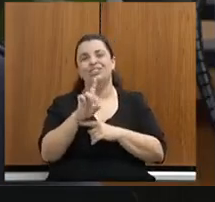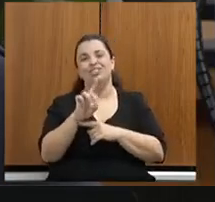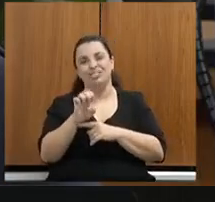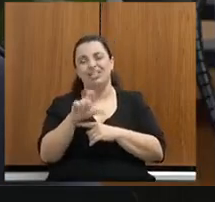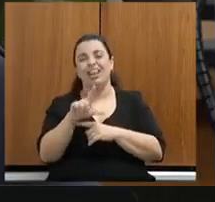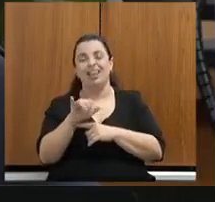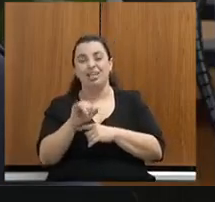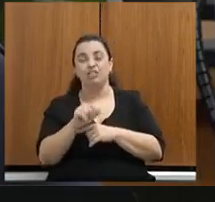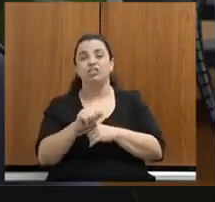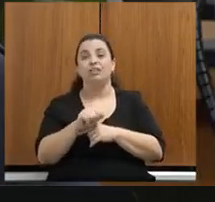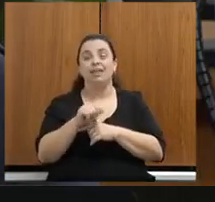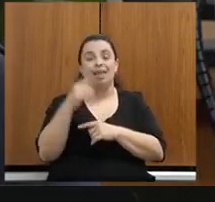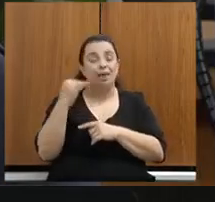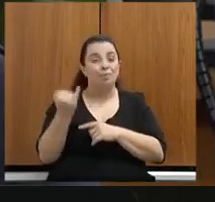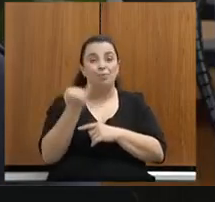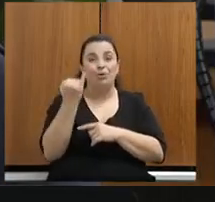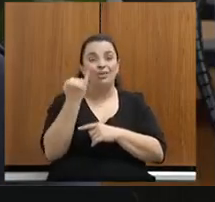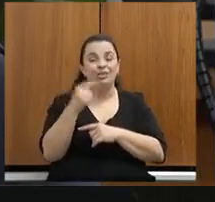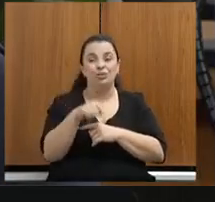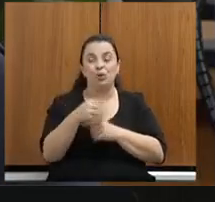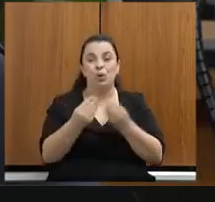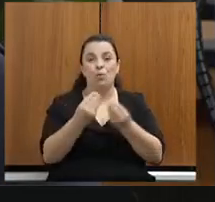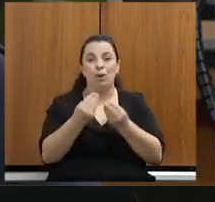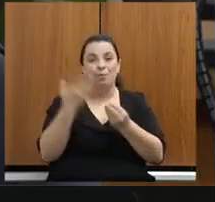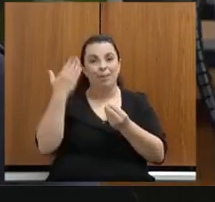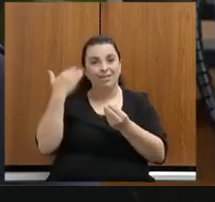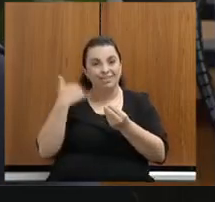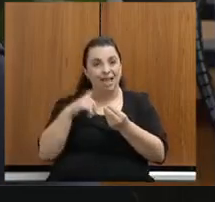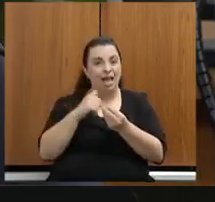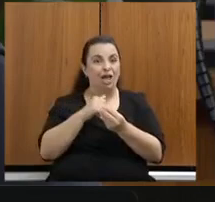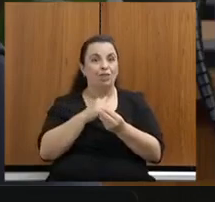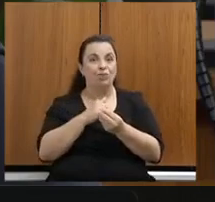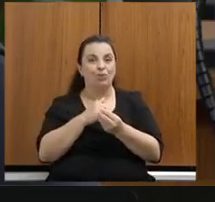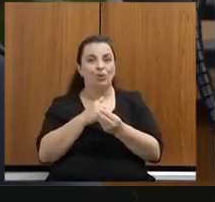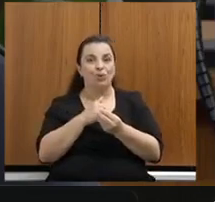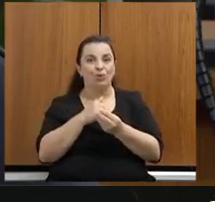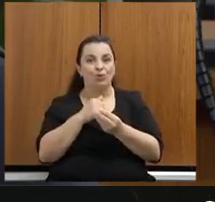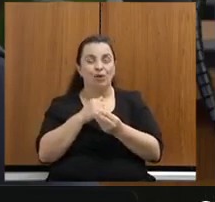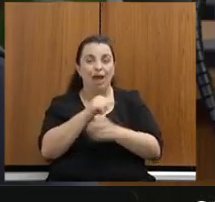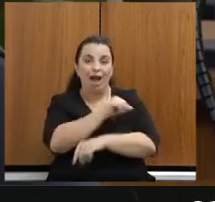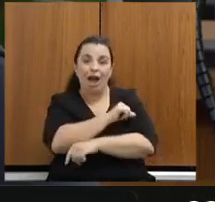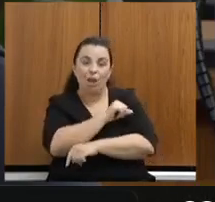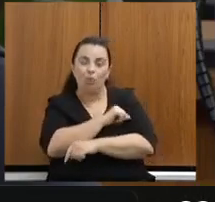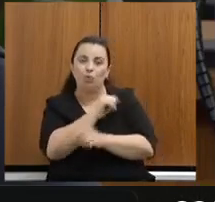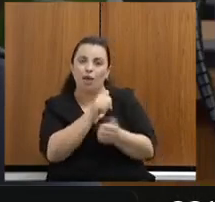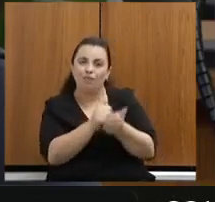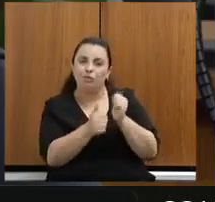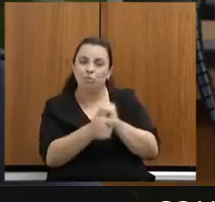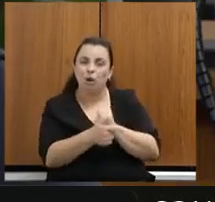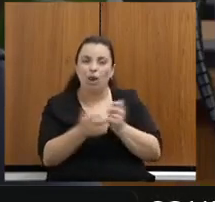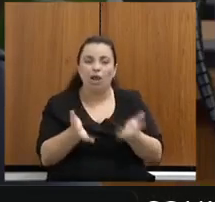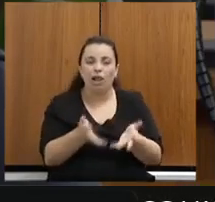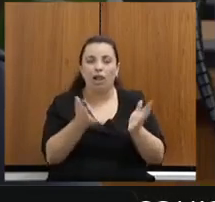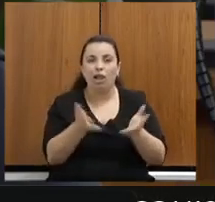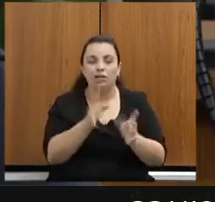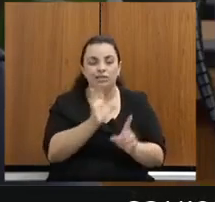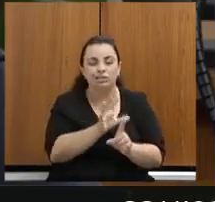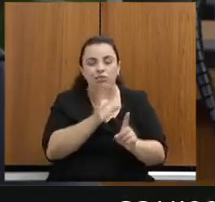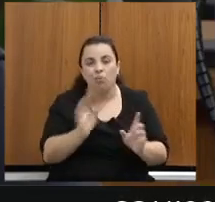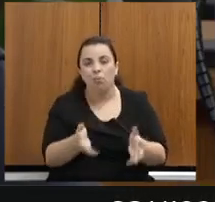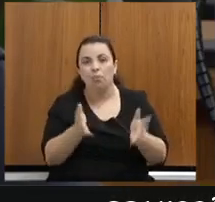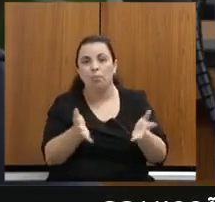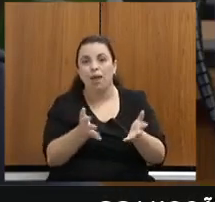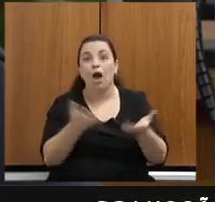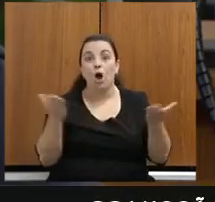transformação deles imagina em Ali no lugar de dê